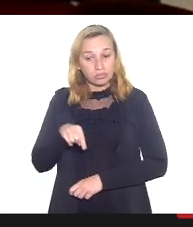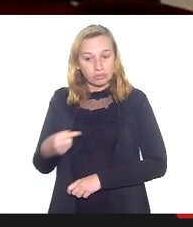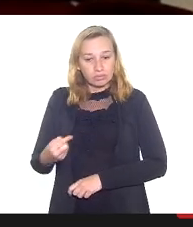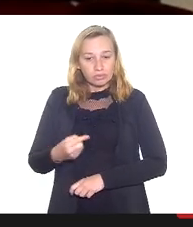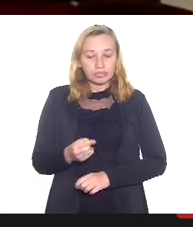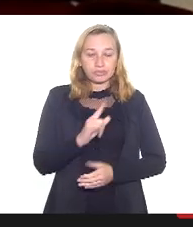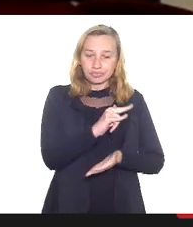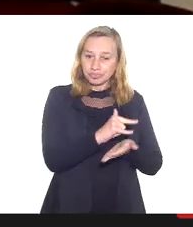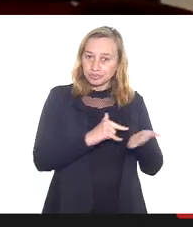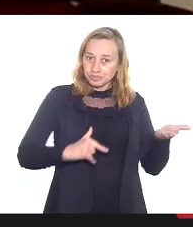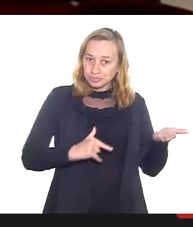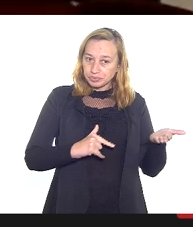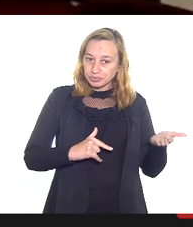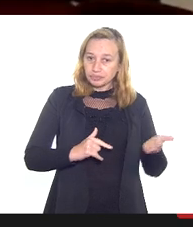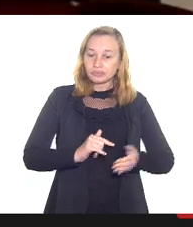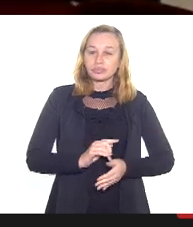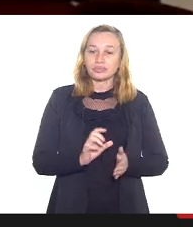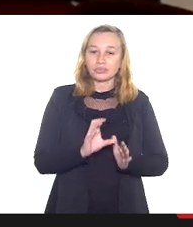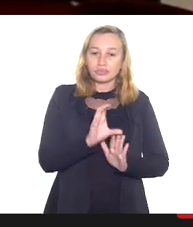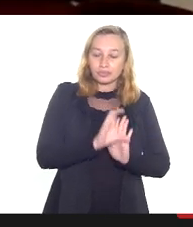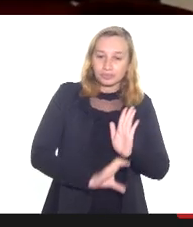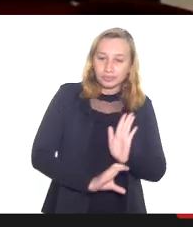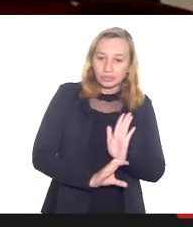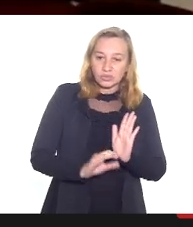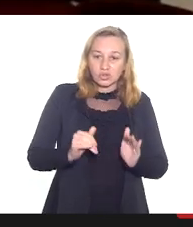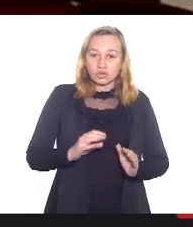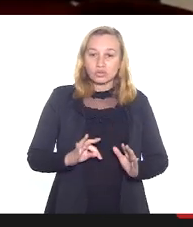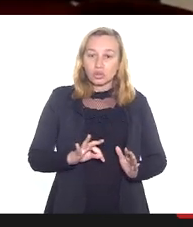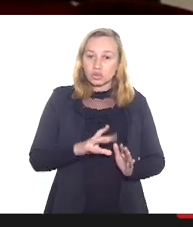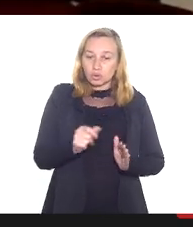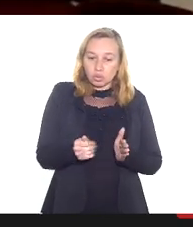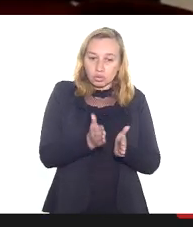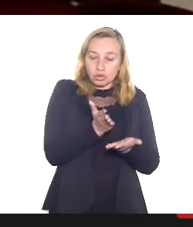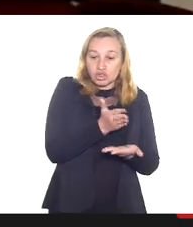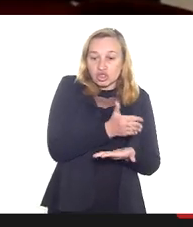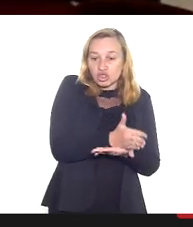esse documento de orientação curricular,